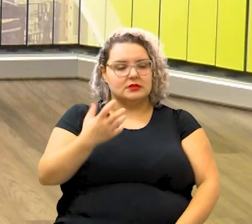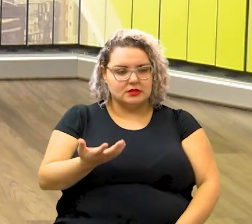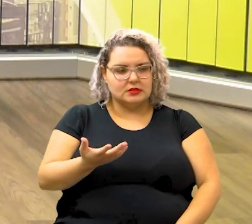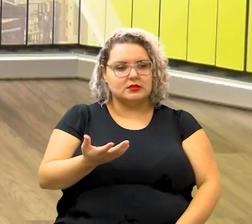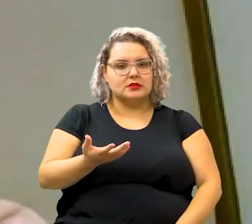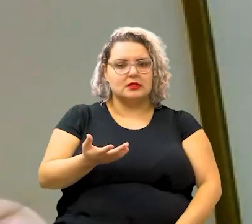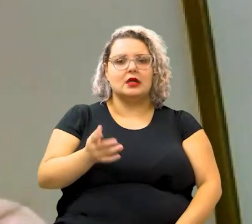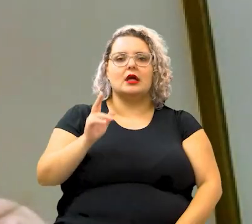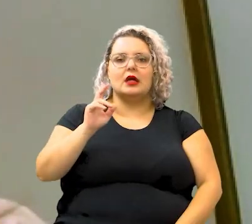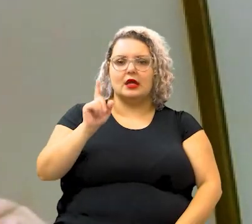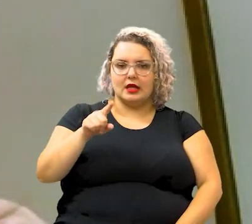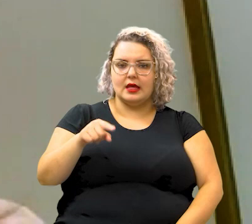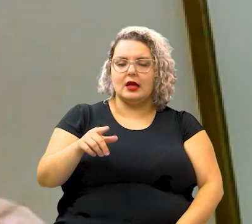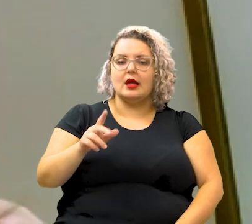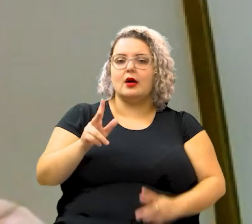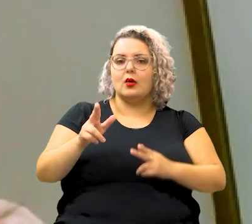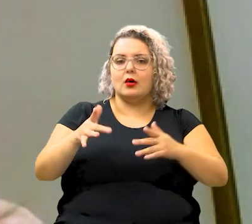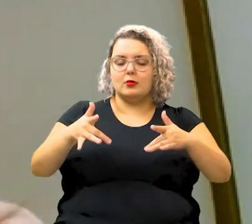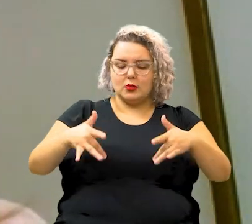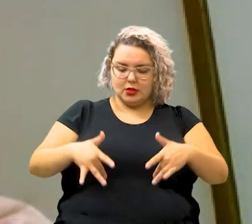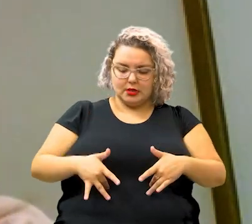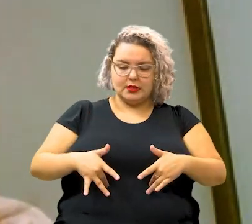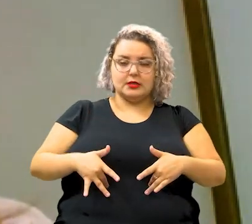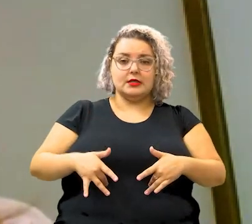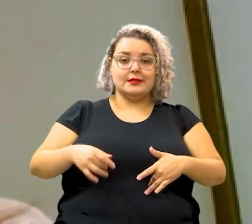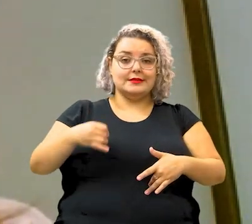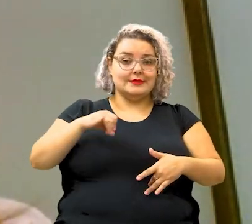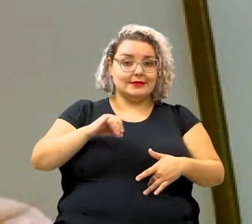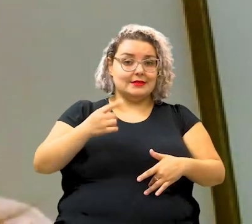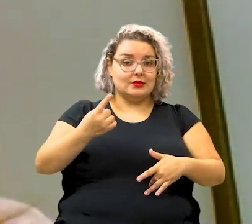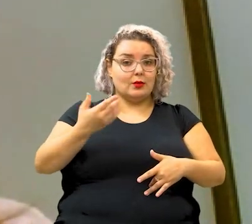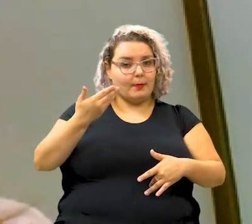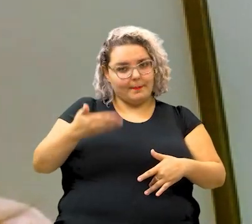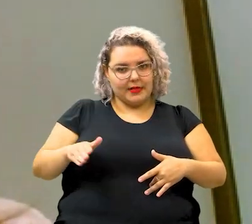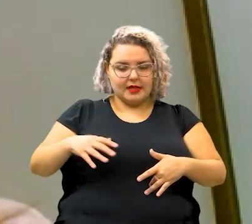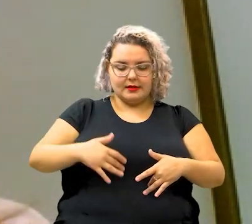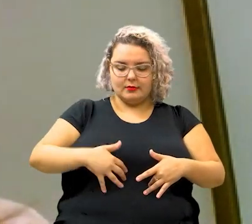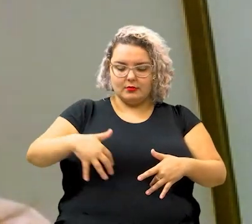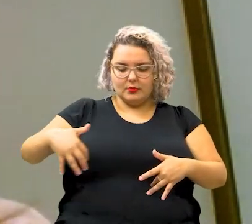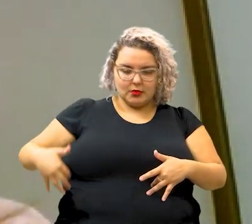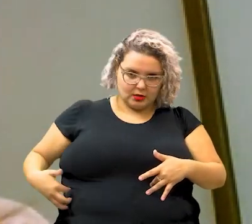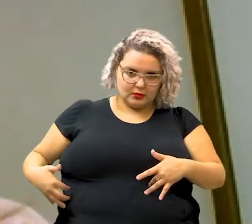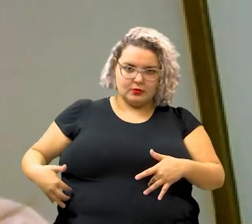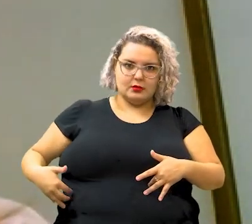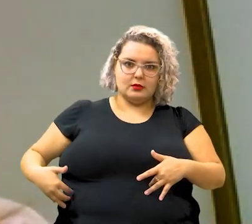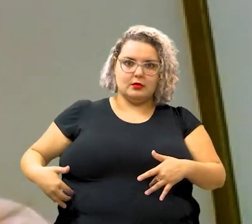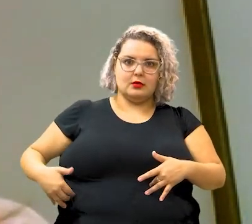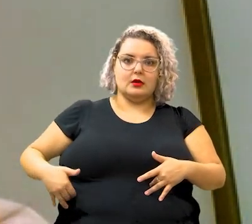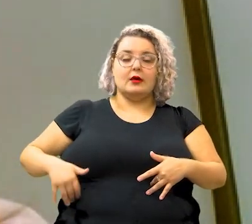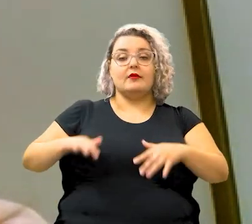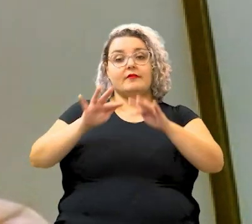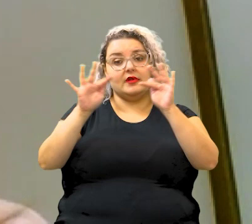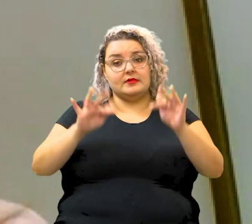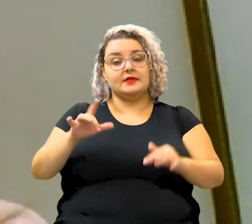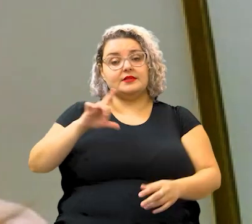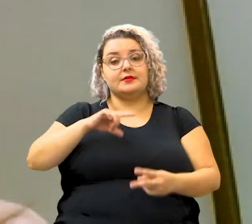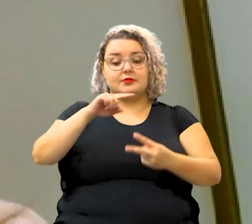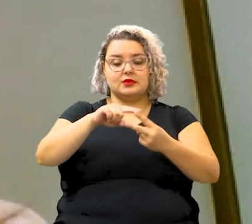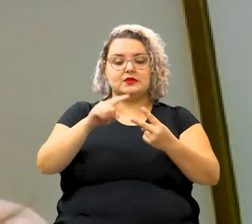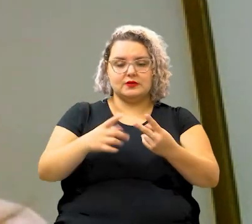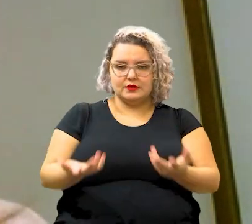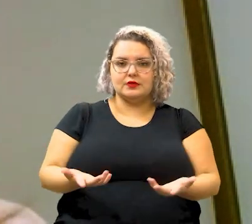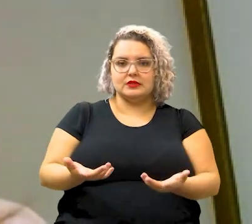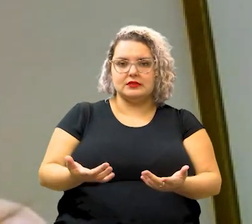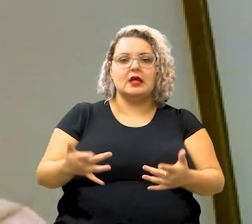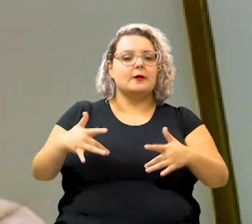Isso, é como no caso dos rins, né? Então, eu falo que, felizmente, alguns órgãos a gente tem duplicidade, né? Então, o